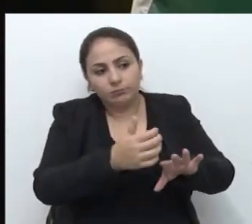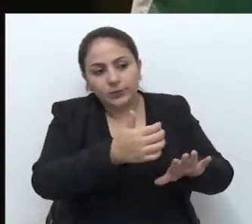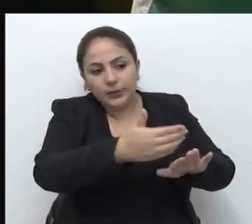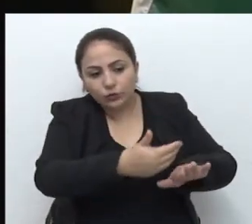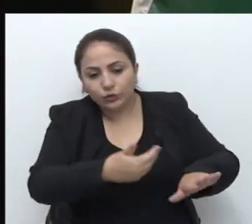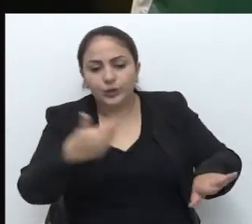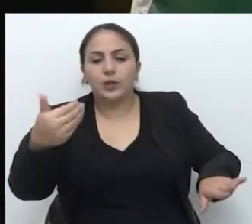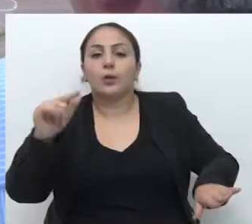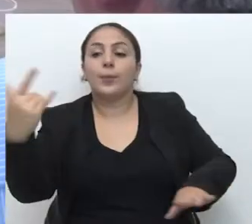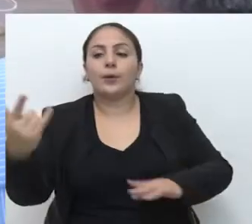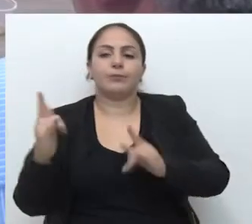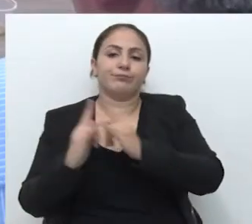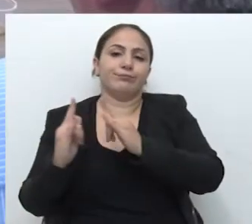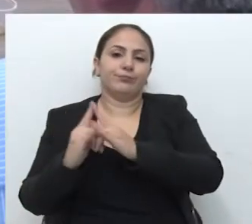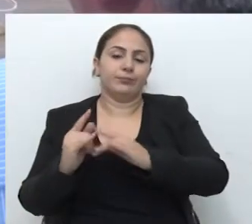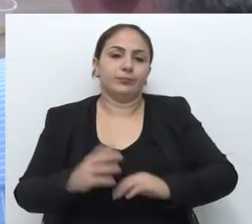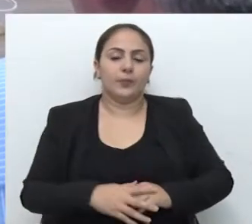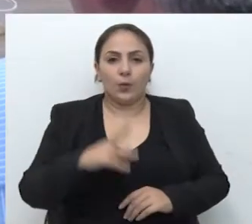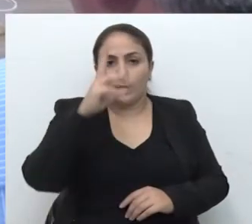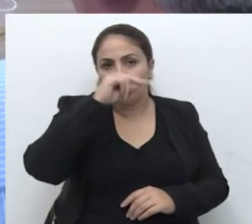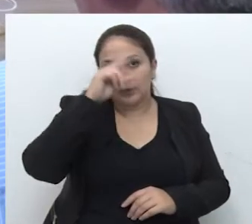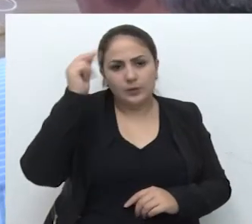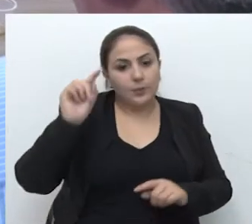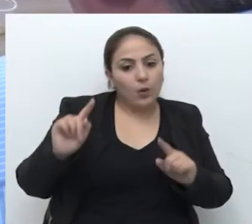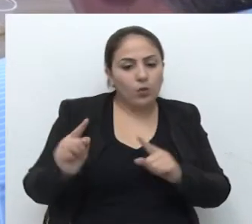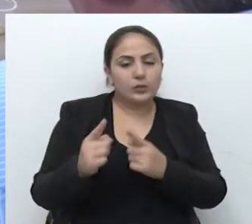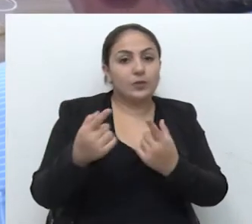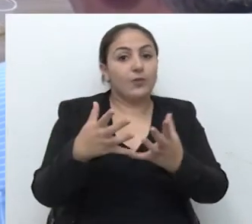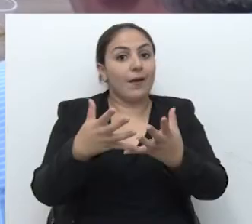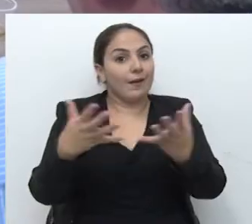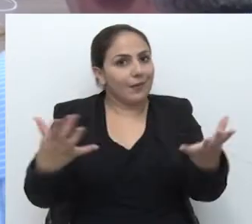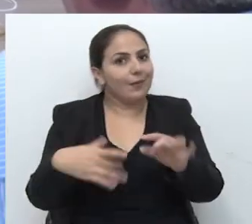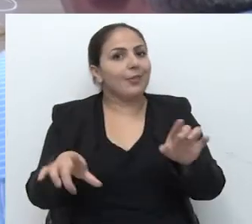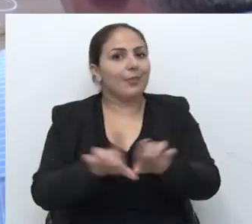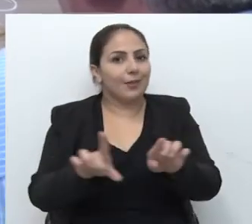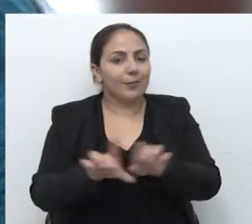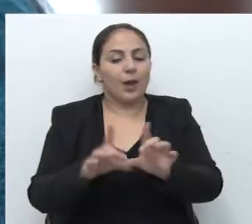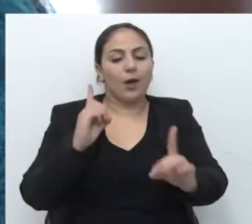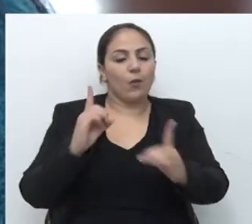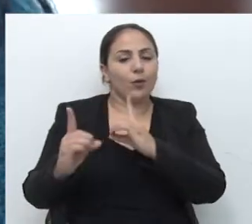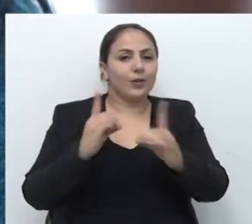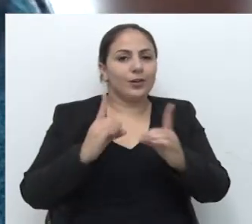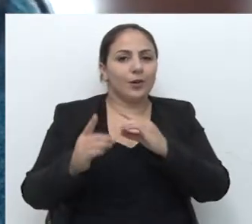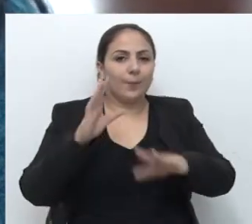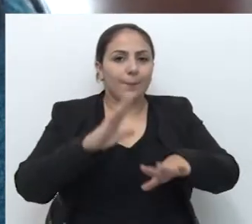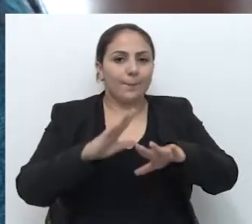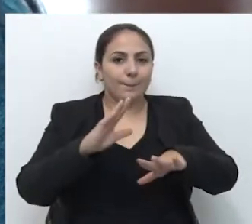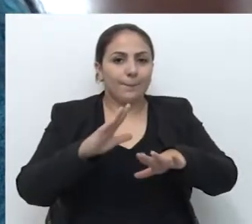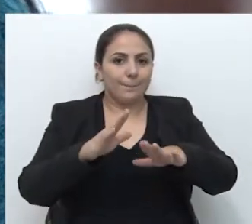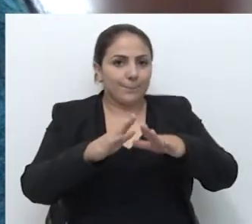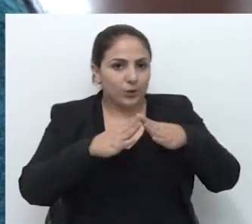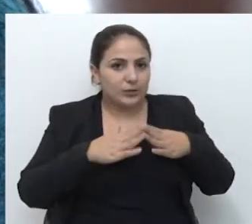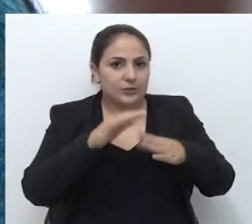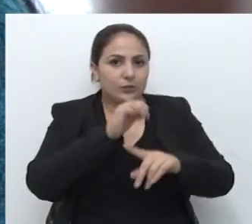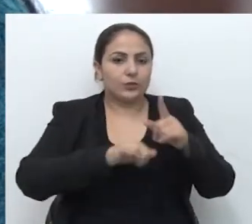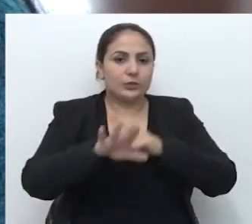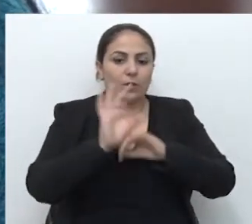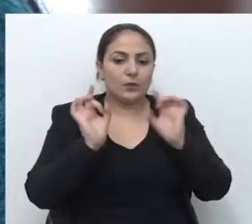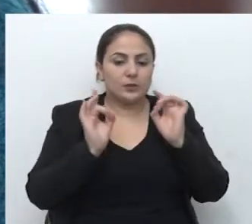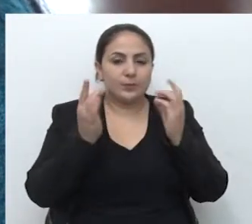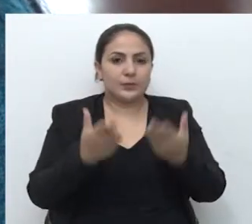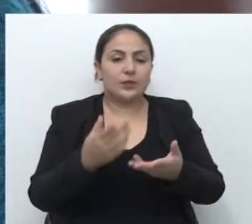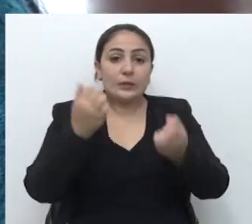para uma instituição. Para o município, o desafio também é grande. A coordenadora da Proteção